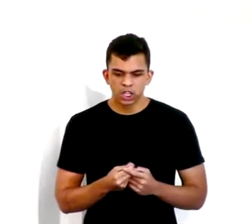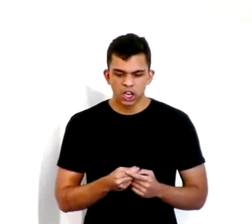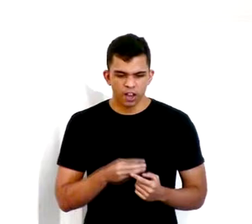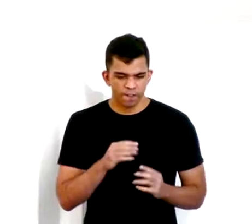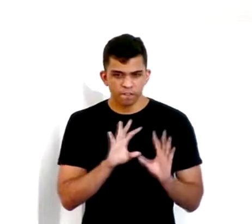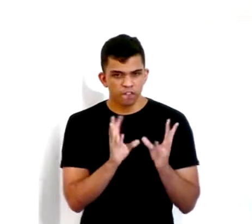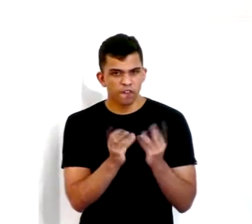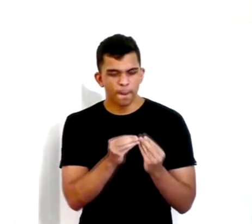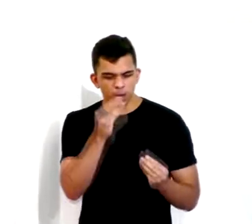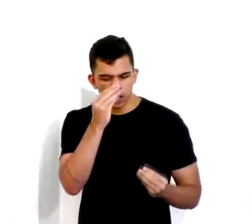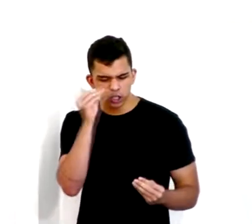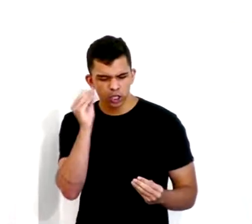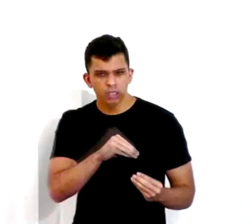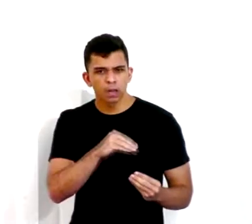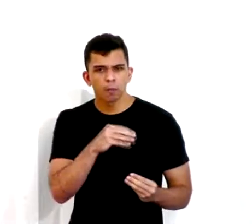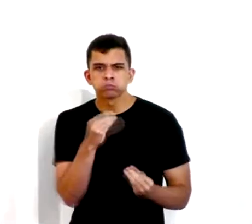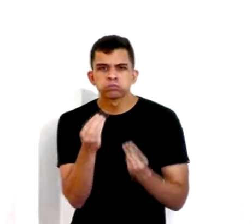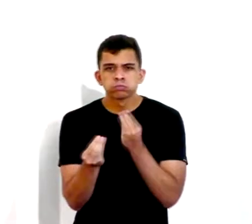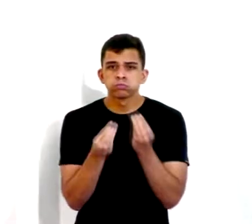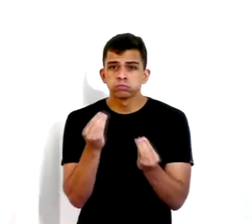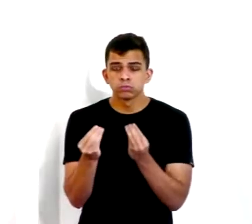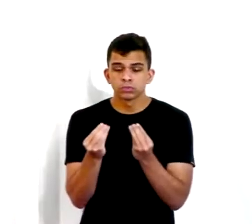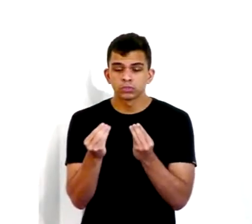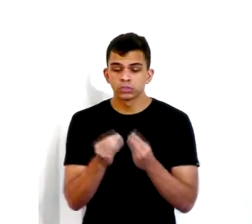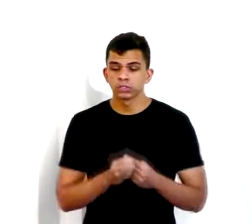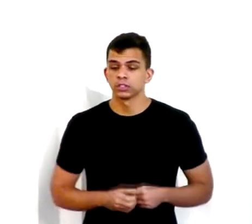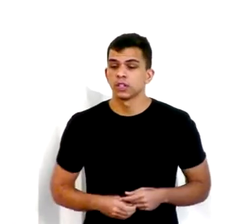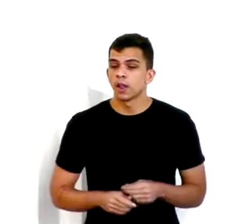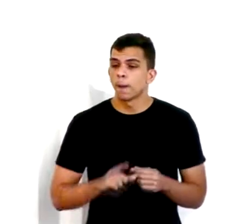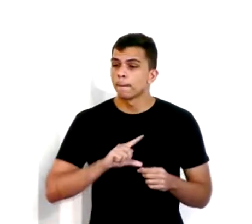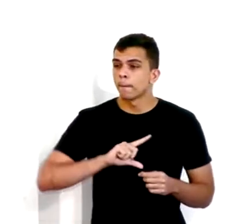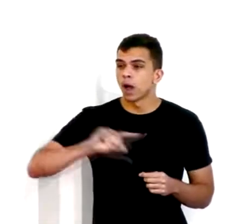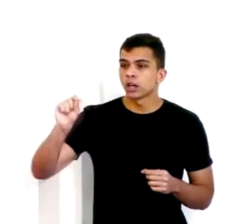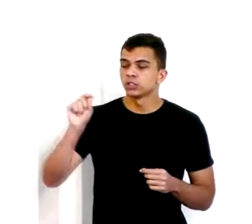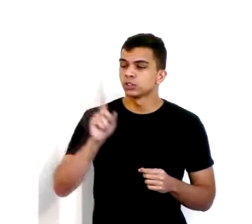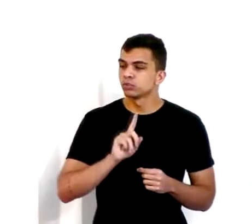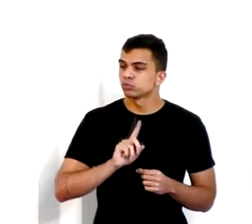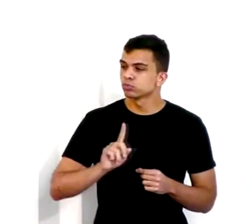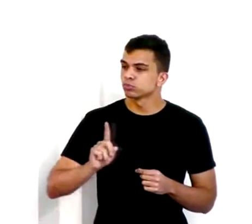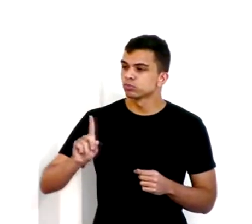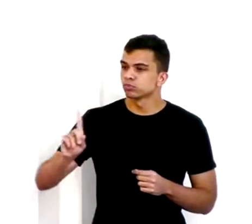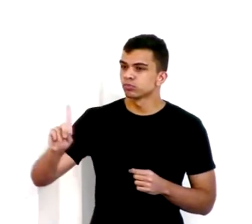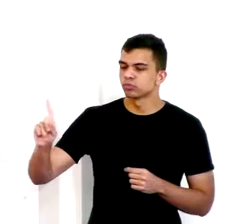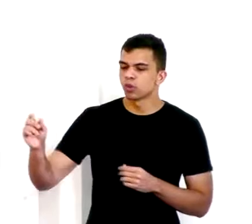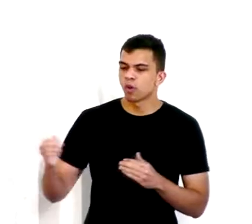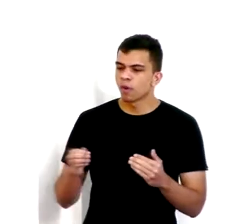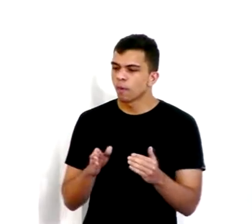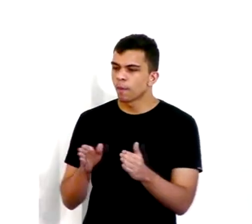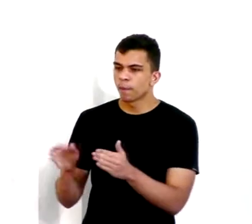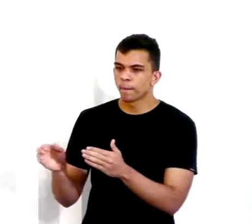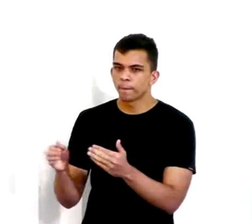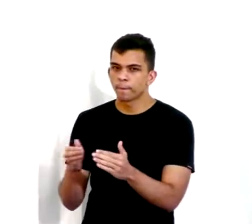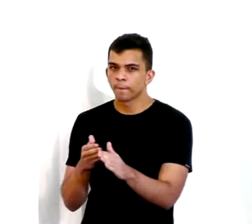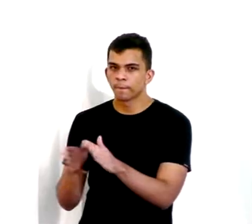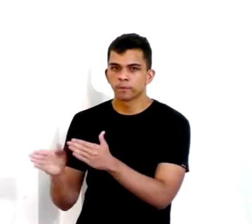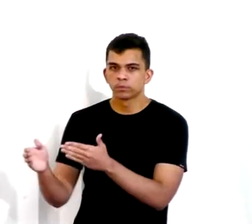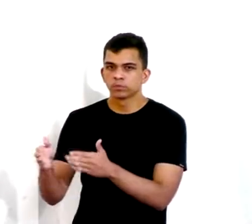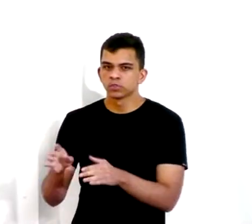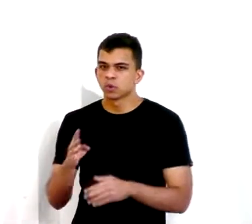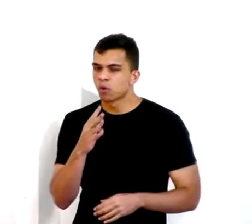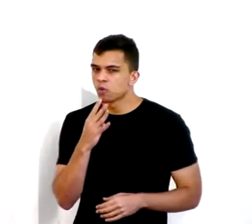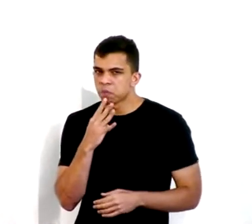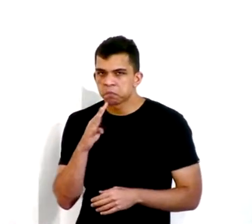seus filhos e seguir para uma aventura com uma outra pessoa, com uma outra